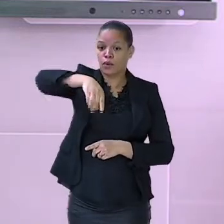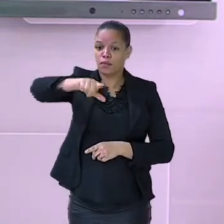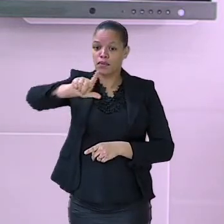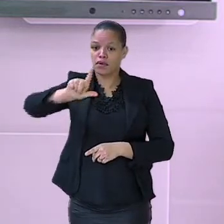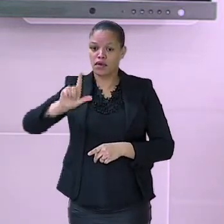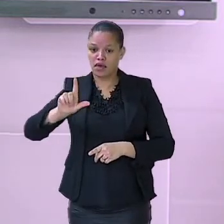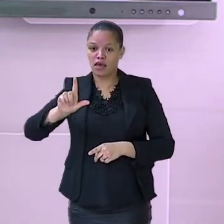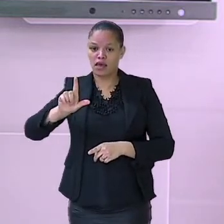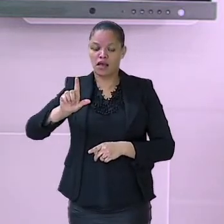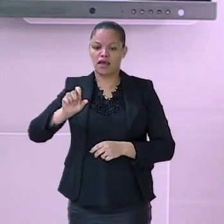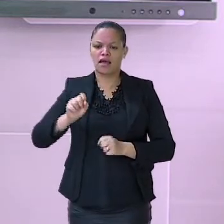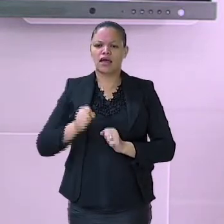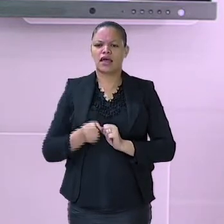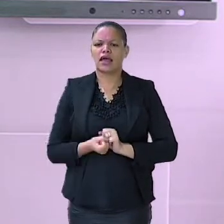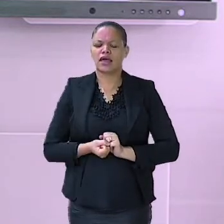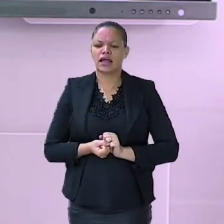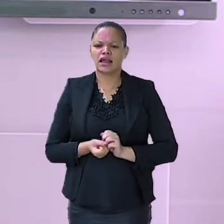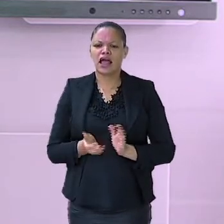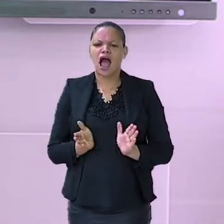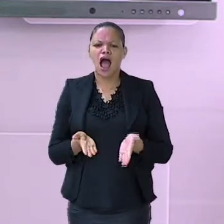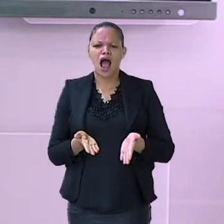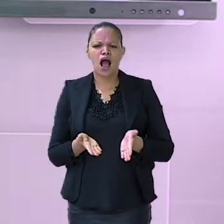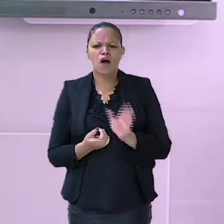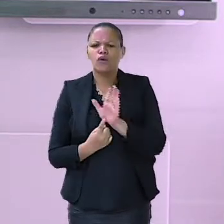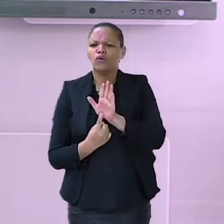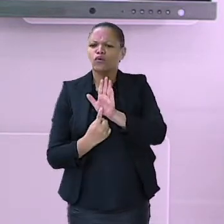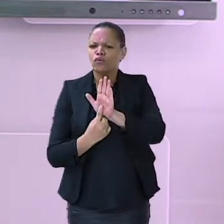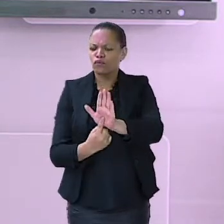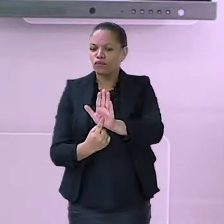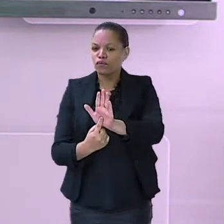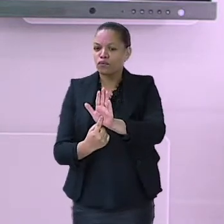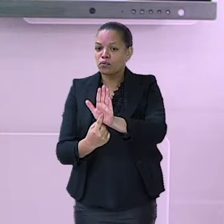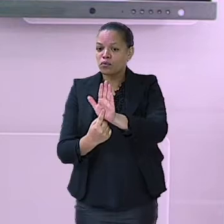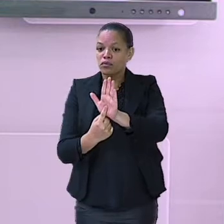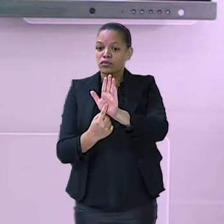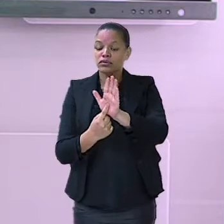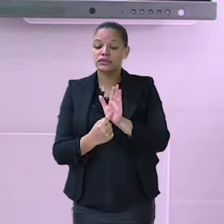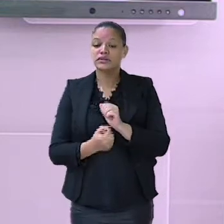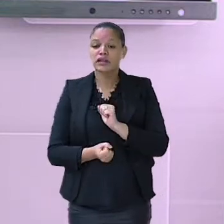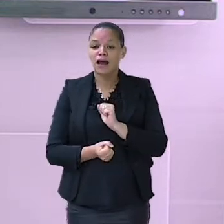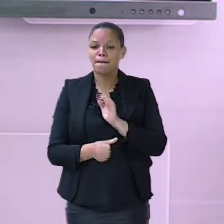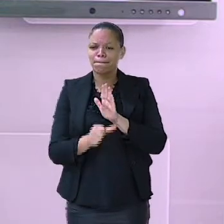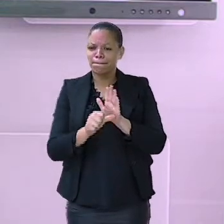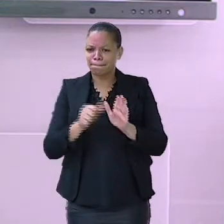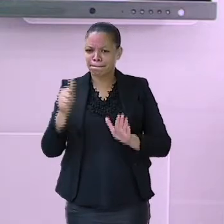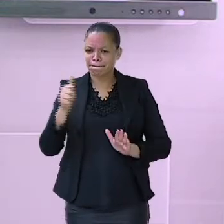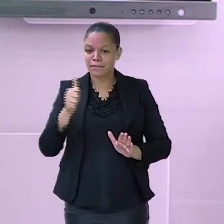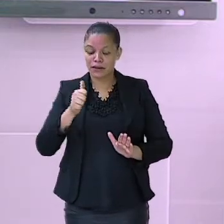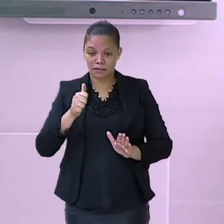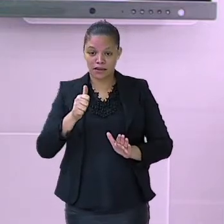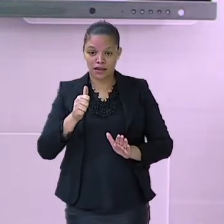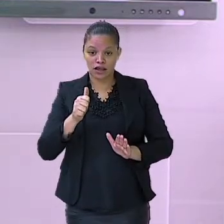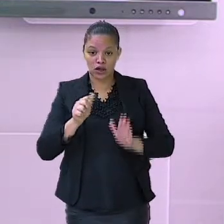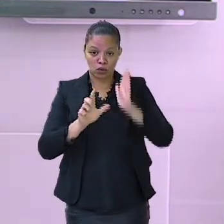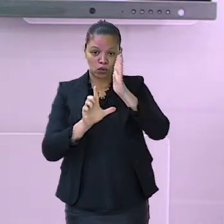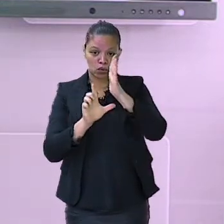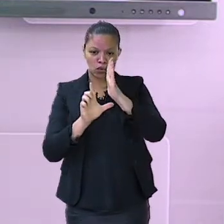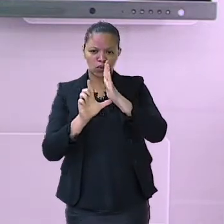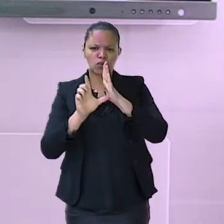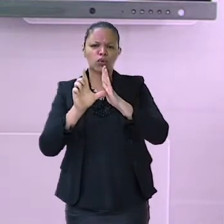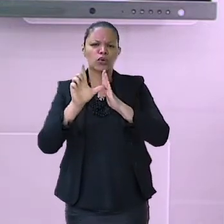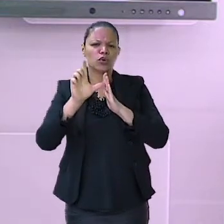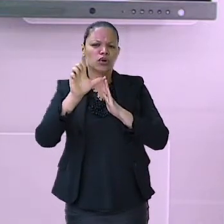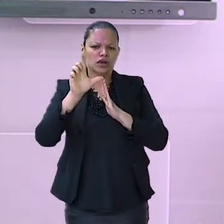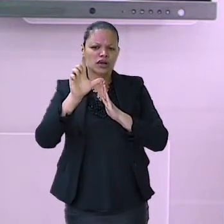vendo aqui duas formas, aqui falando primeiro do litro, certo? E mililitro. O que seria então